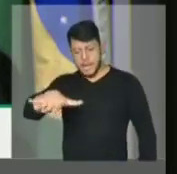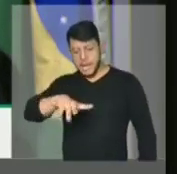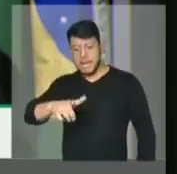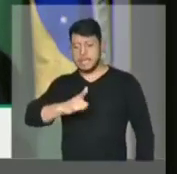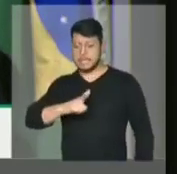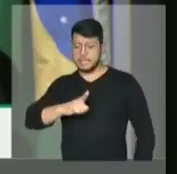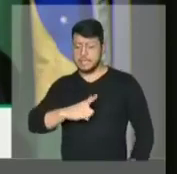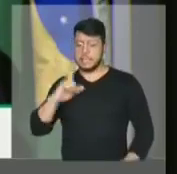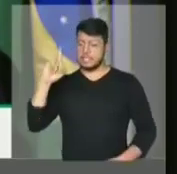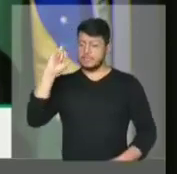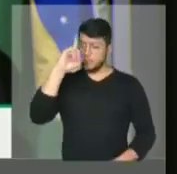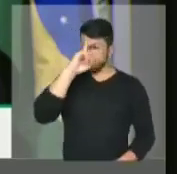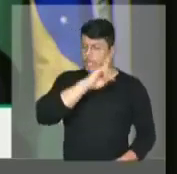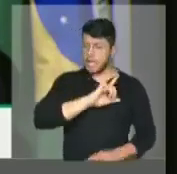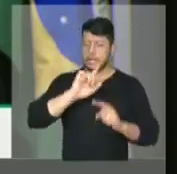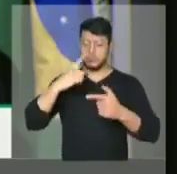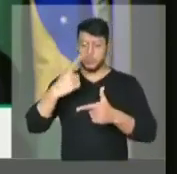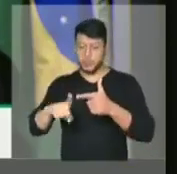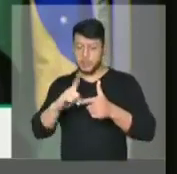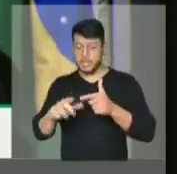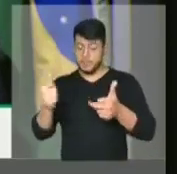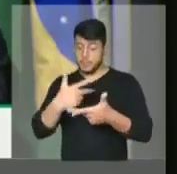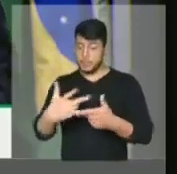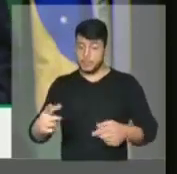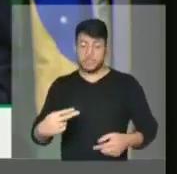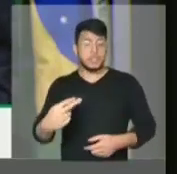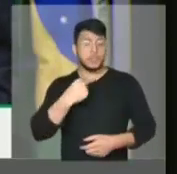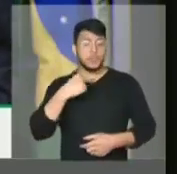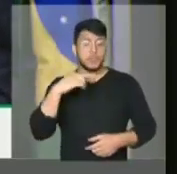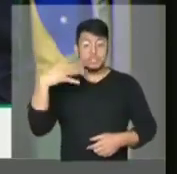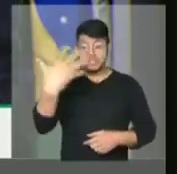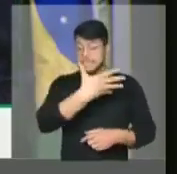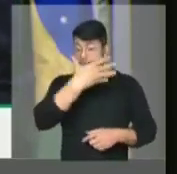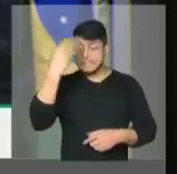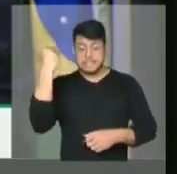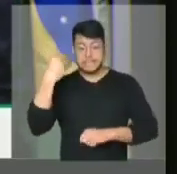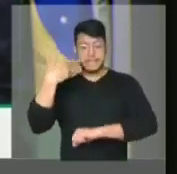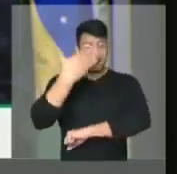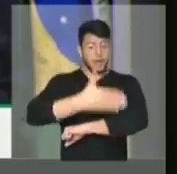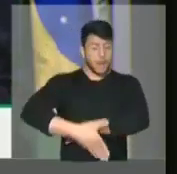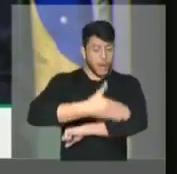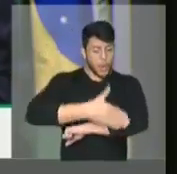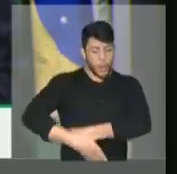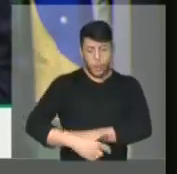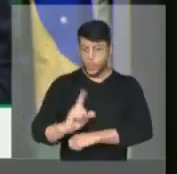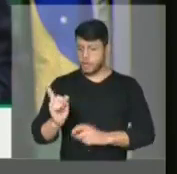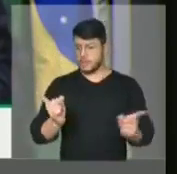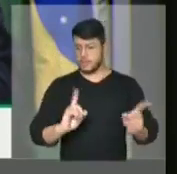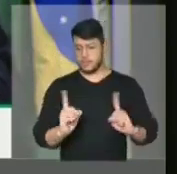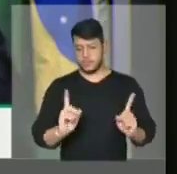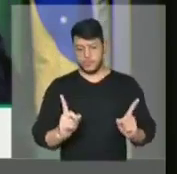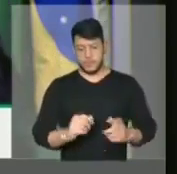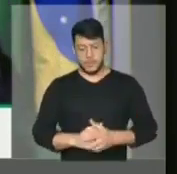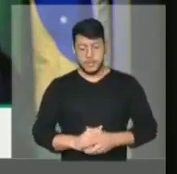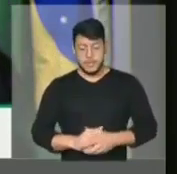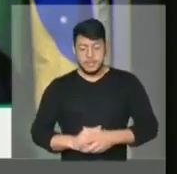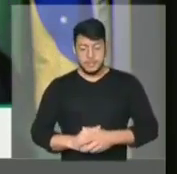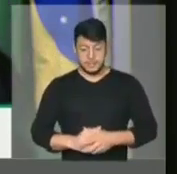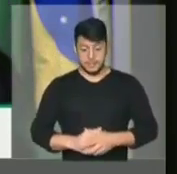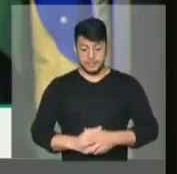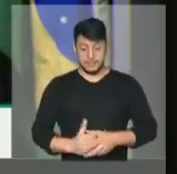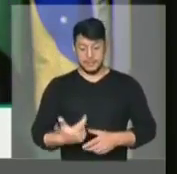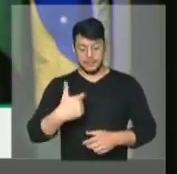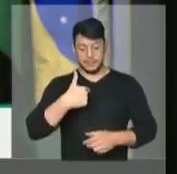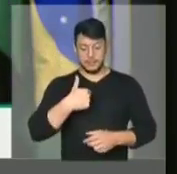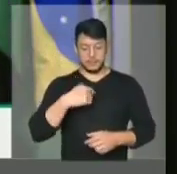não pode ver a Transnordestina no esquecimento e paralisada, se deteriorando. Eu